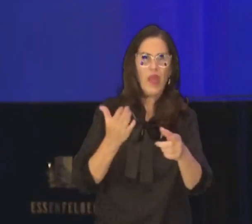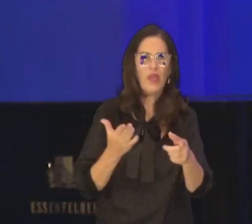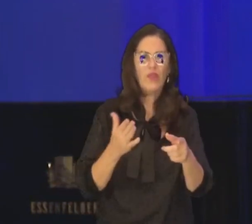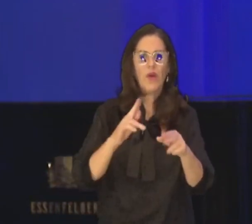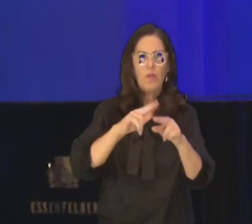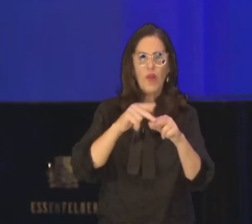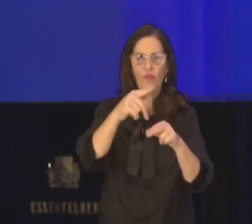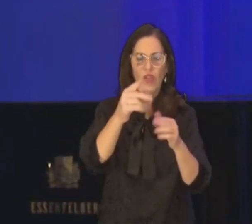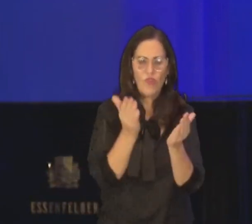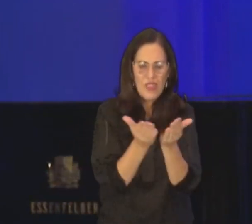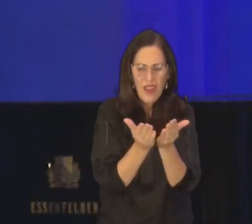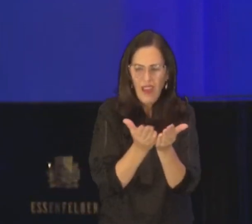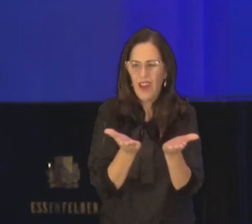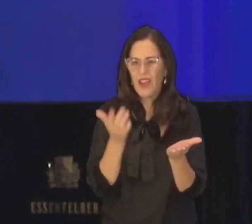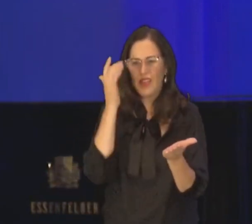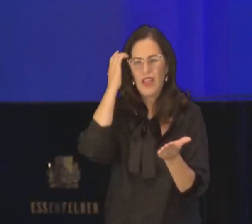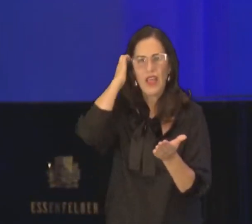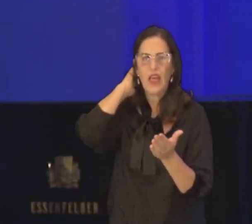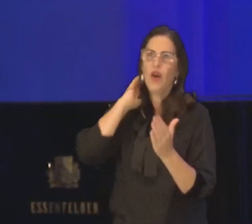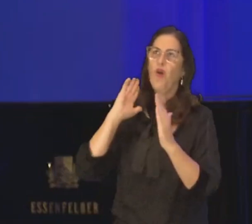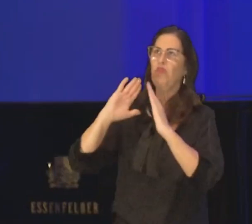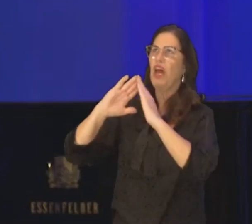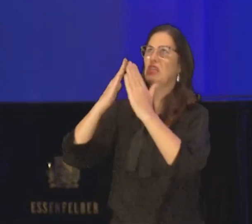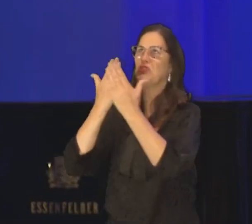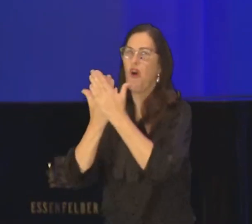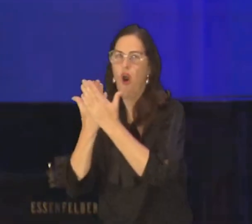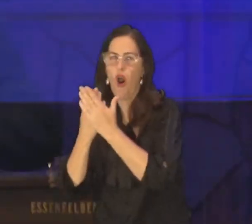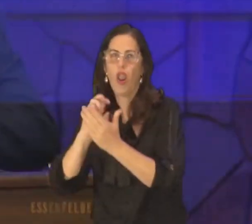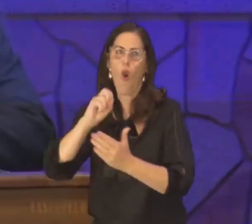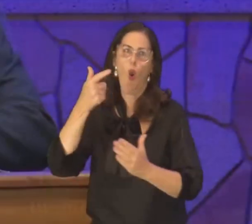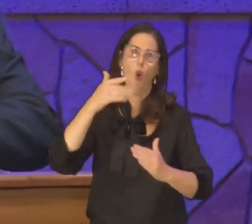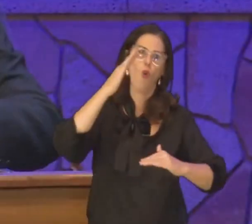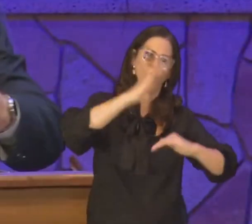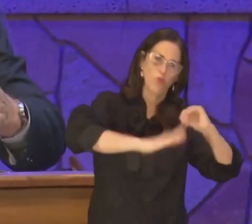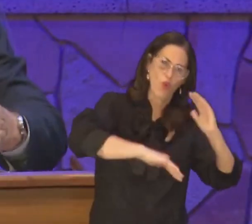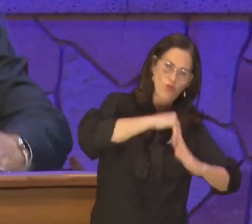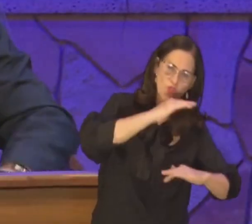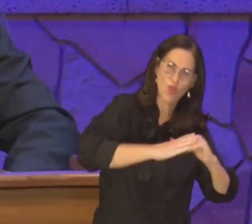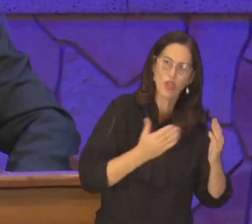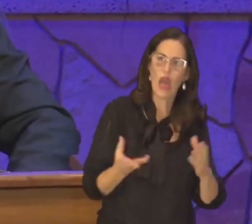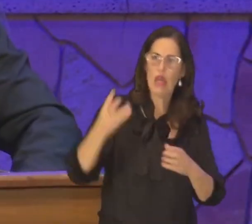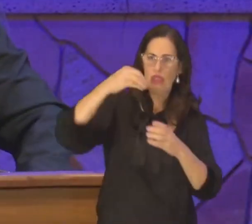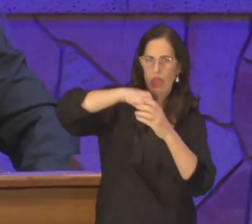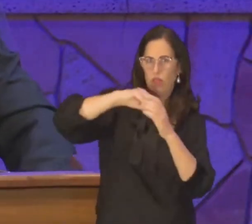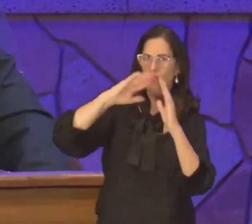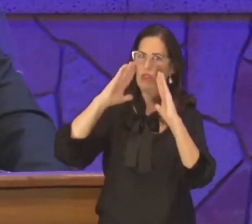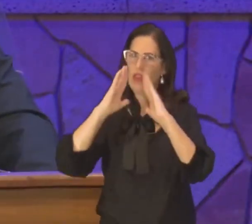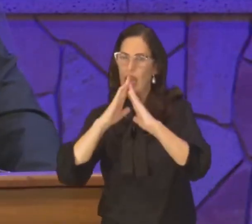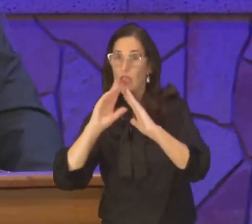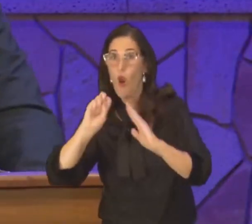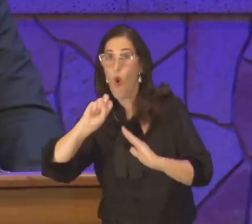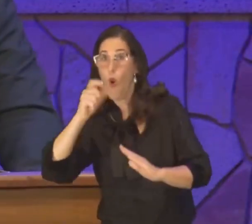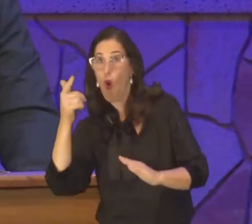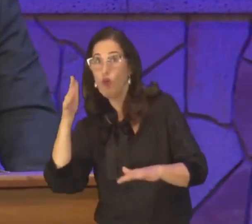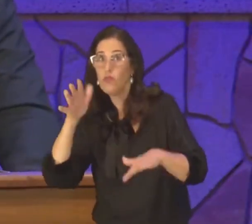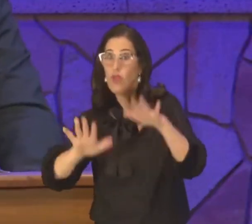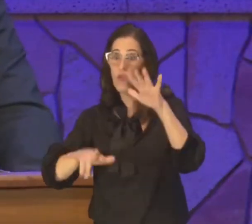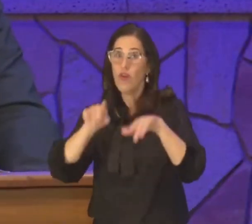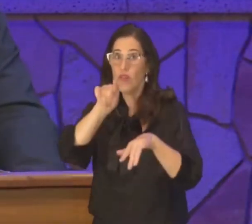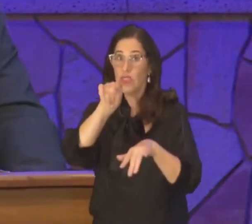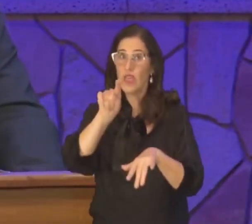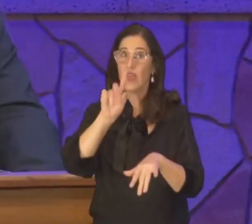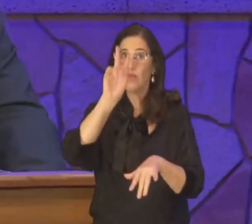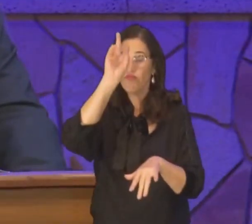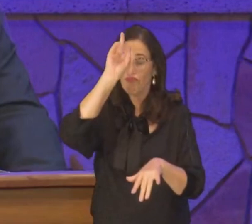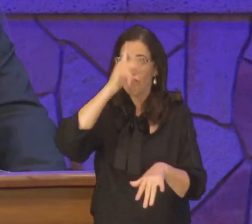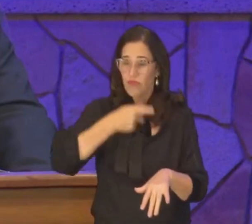ser crente, talvez no ambiente escolar, talvez no ambiente profissional, talvez dentro da sua casa, ou talvez você mesmo, na